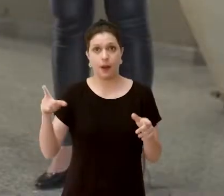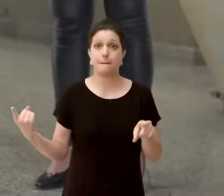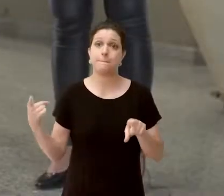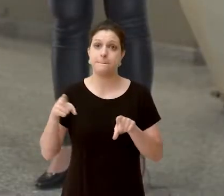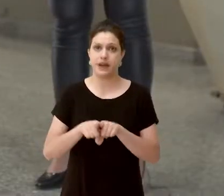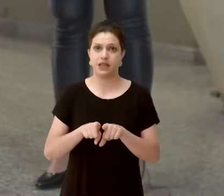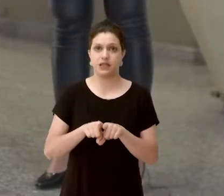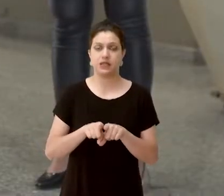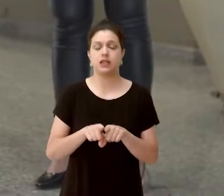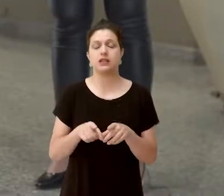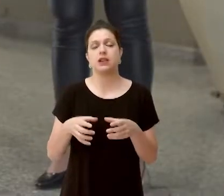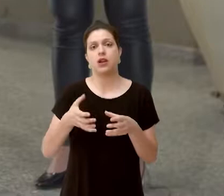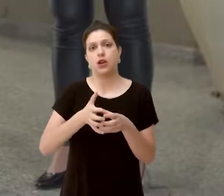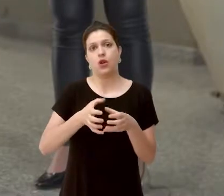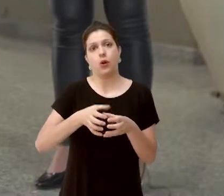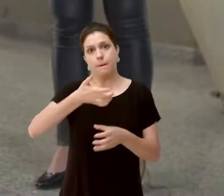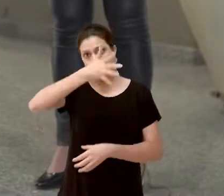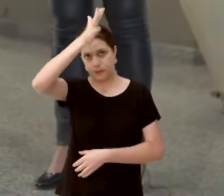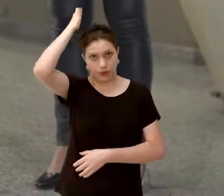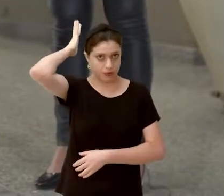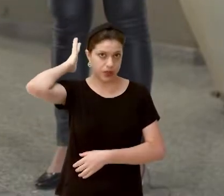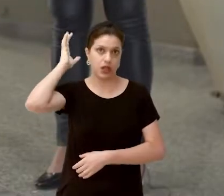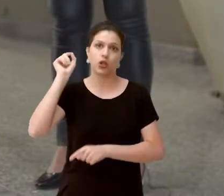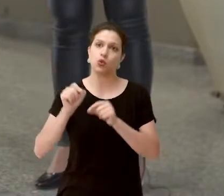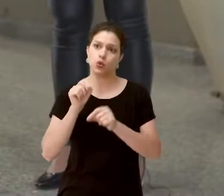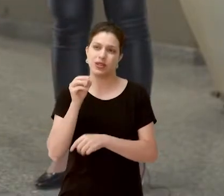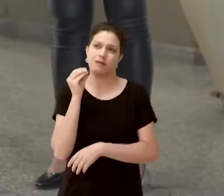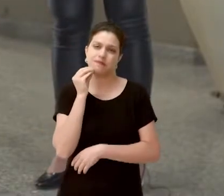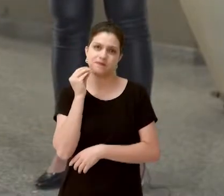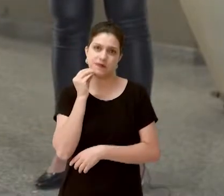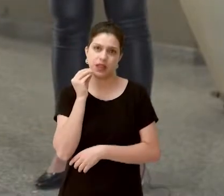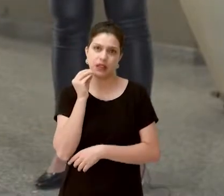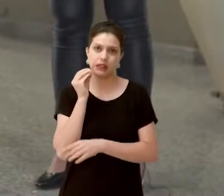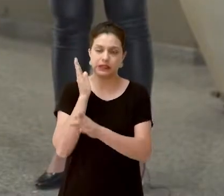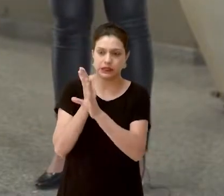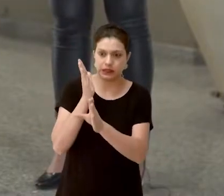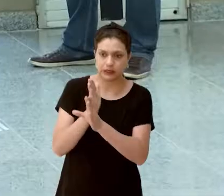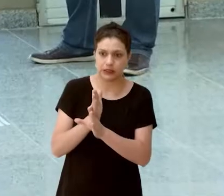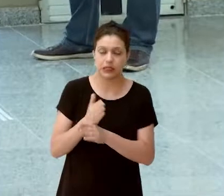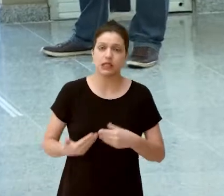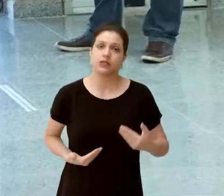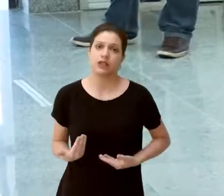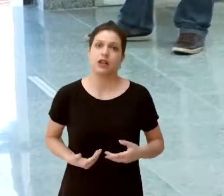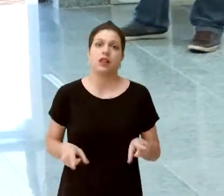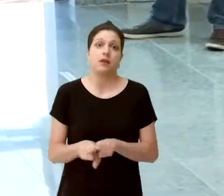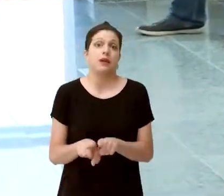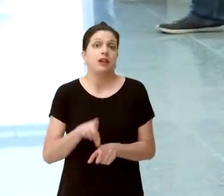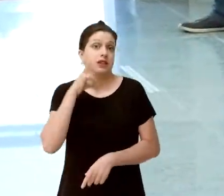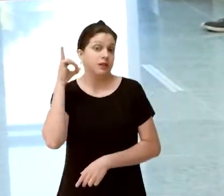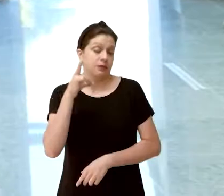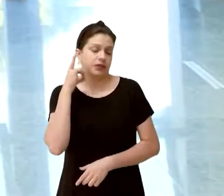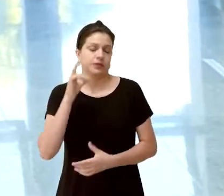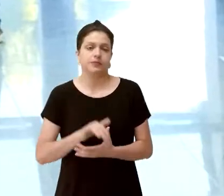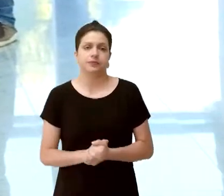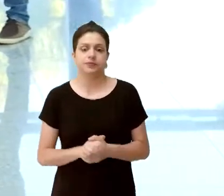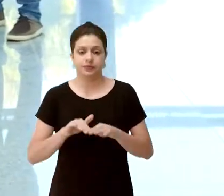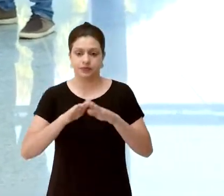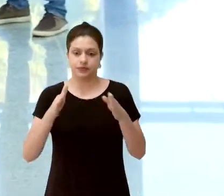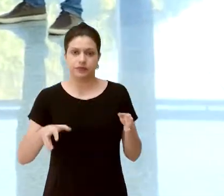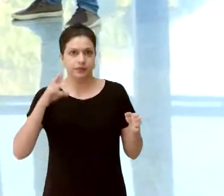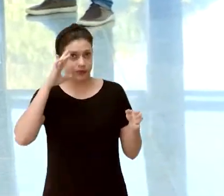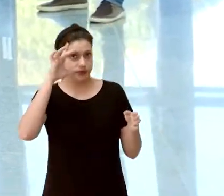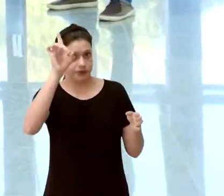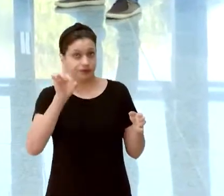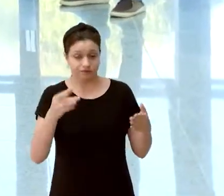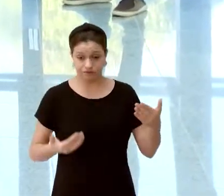a mesa, em parceria com os bombeiros, testou os servidores e deputados. Conforme anunciado pela mesa diretora